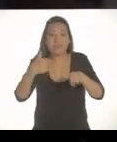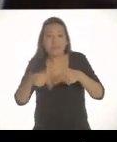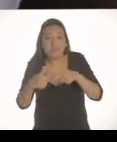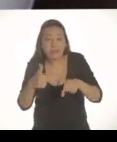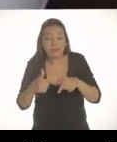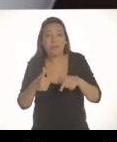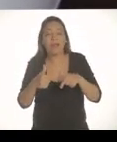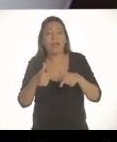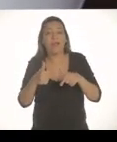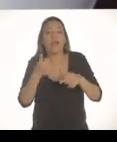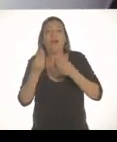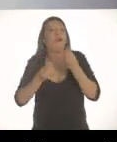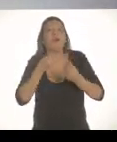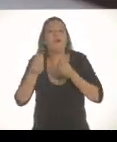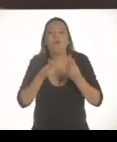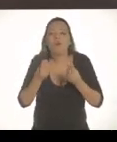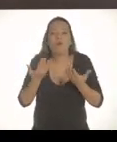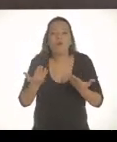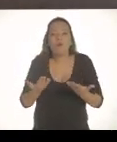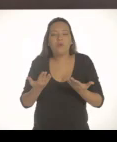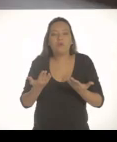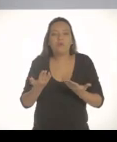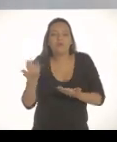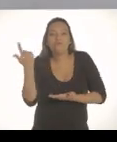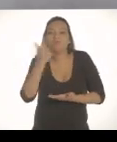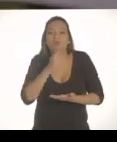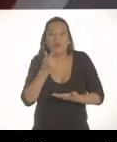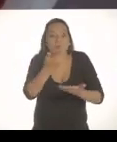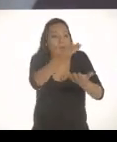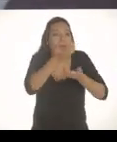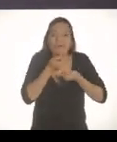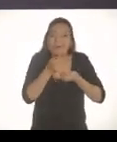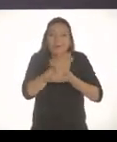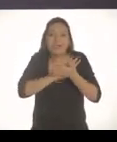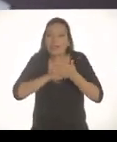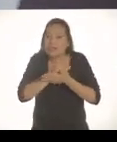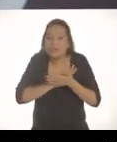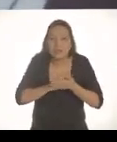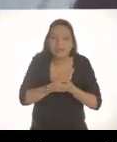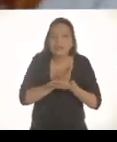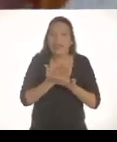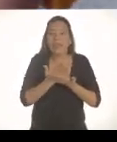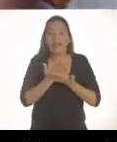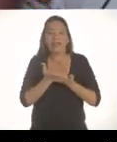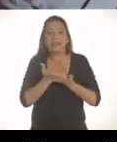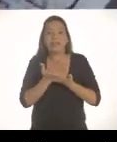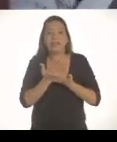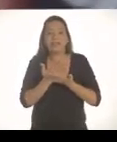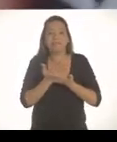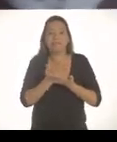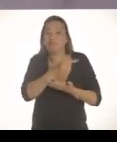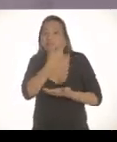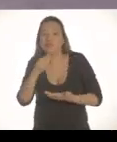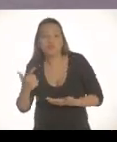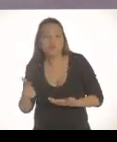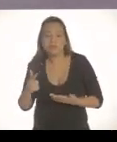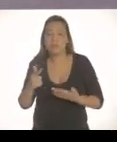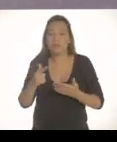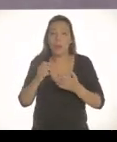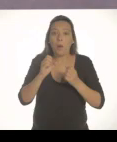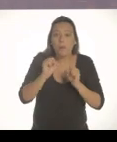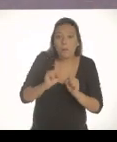que trabalhar para poder garantir o sustento desse filho. Eu não consigo contar com nenhum auxílio básico por